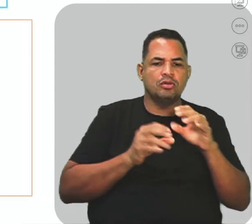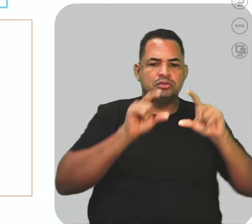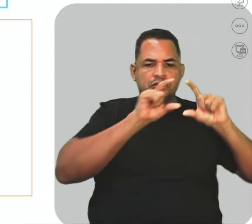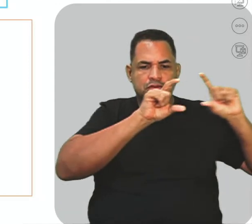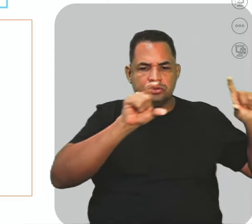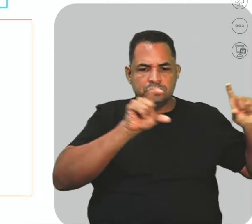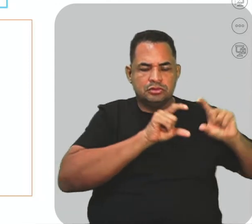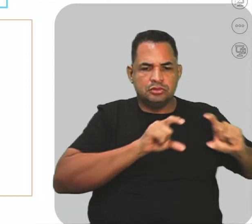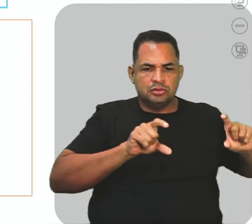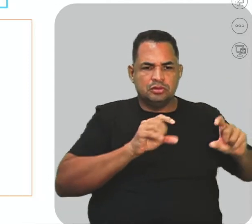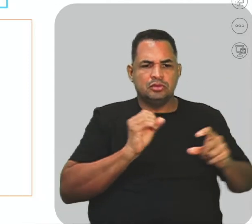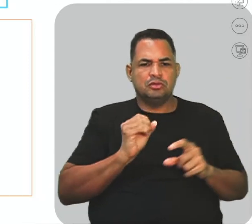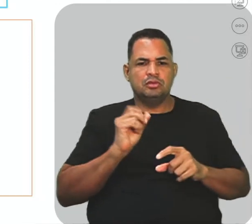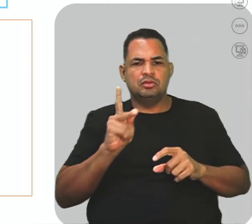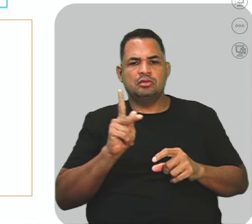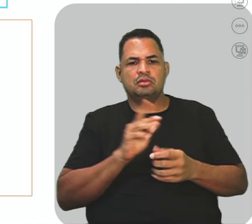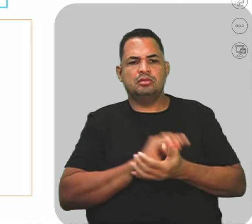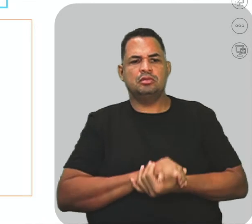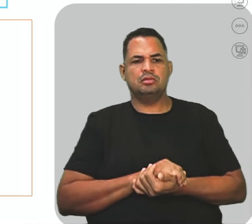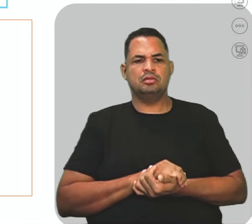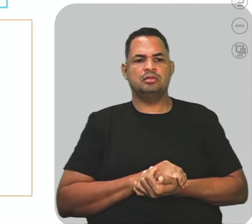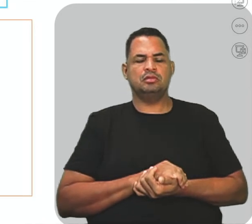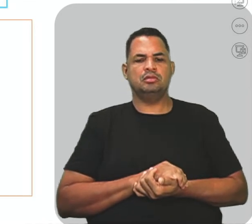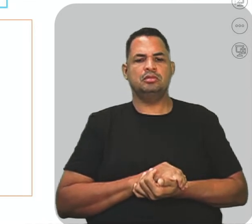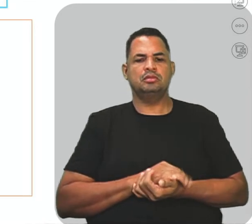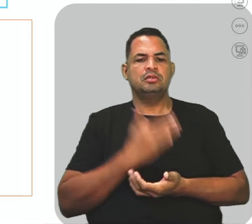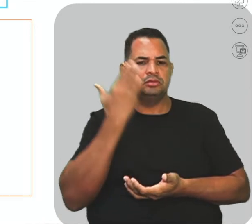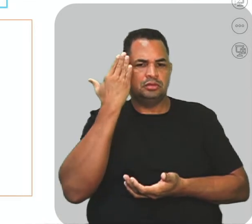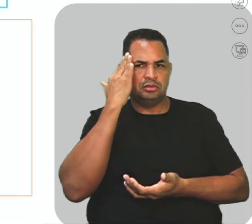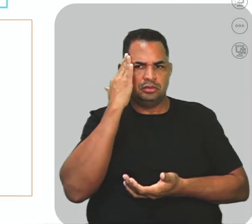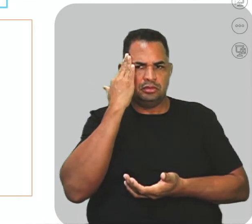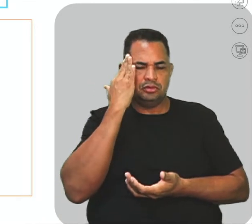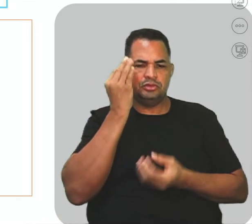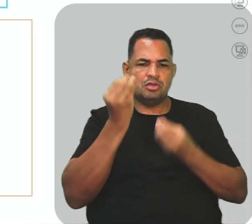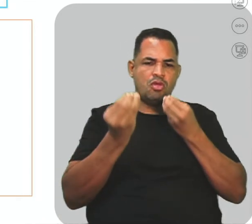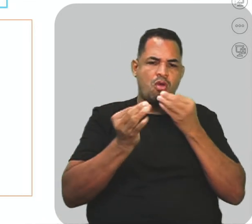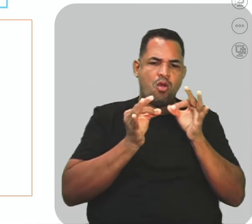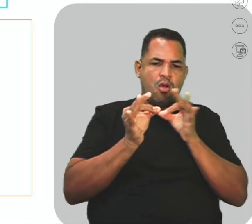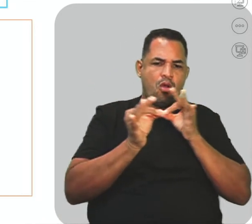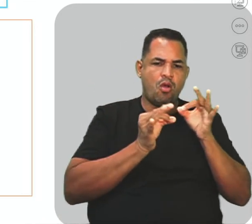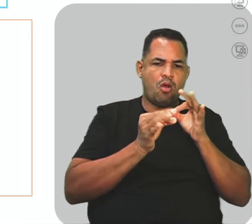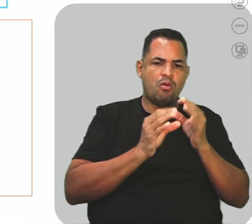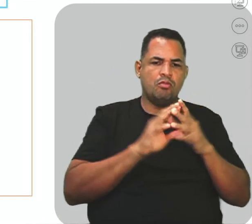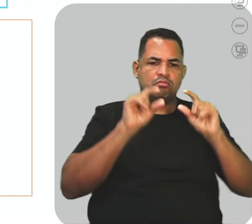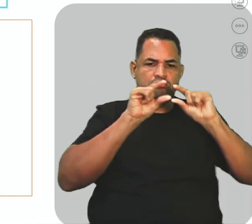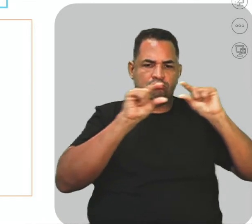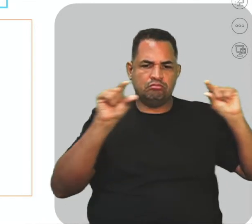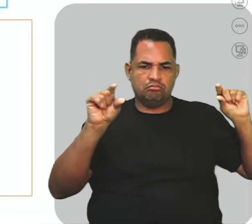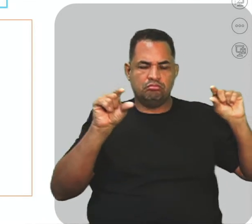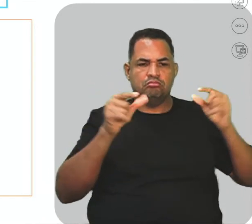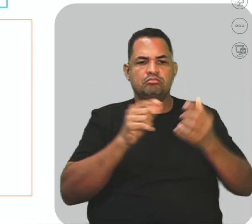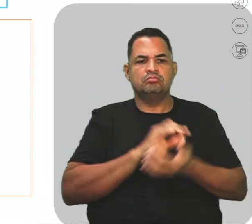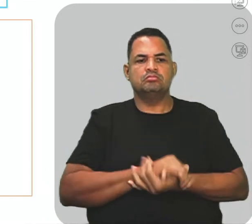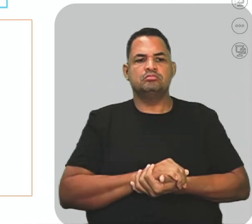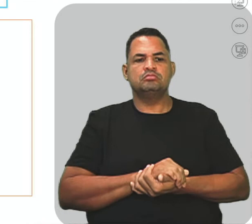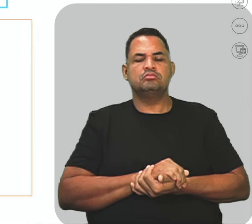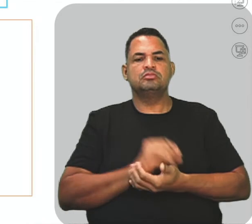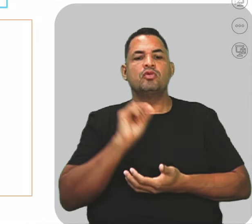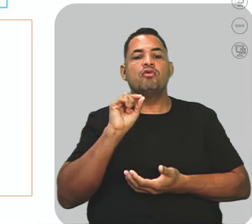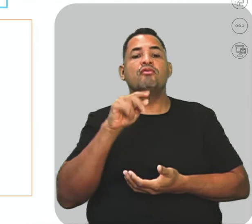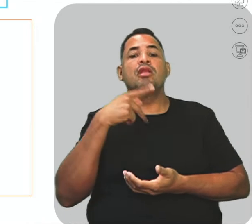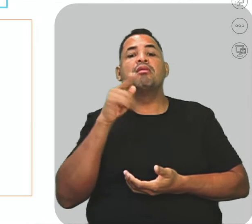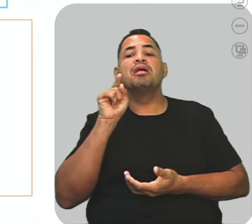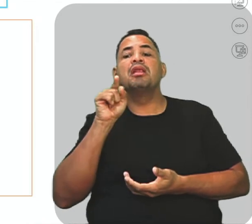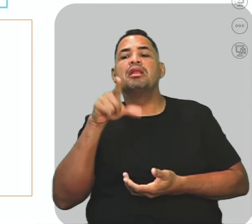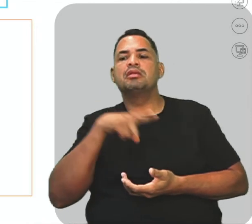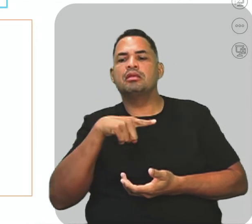versos. Ok, mas vamos aqui entender nessa construção do primeiro verso. Vou dizer o que é que ela